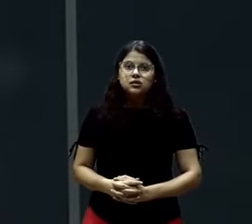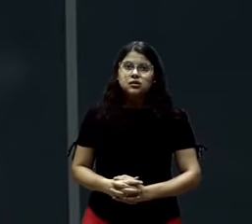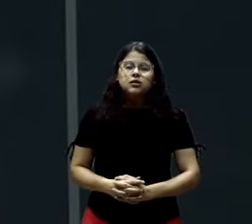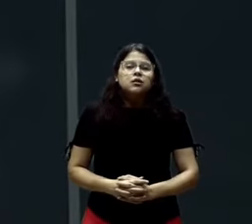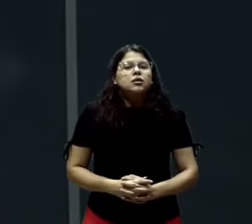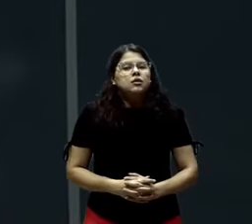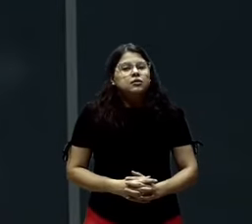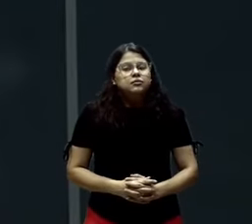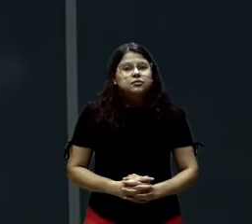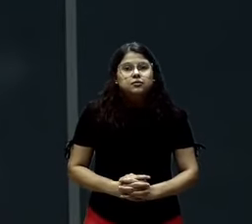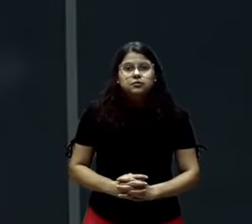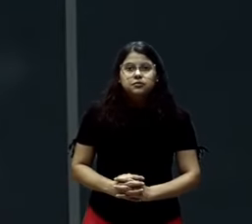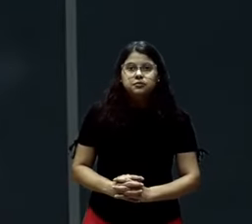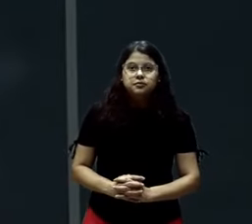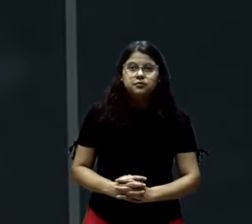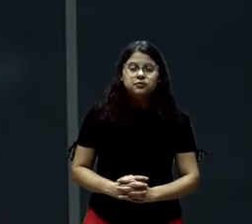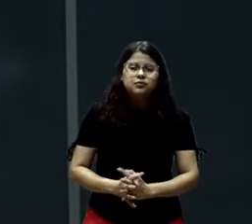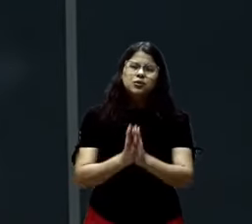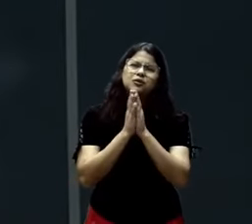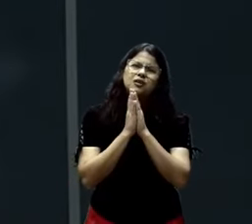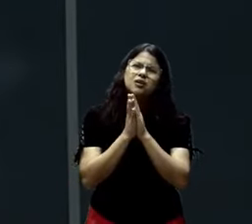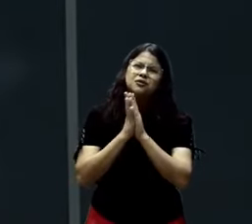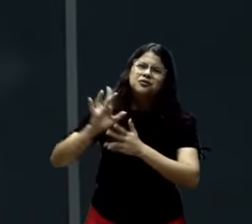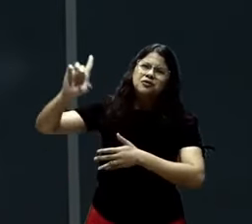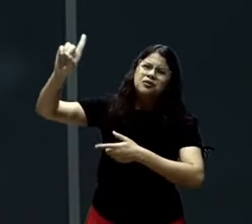Ei, se renda.